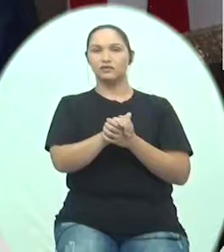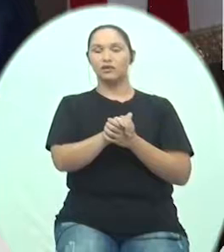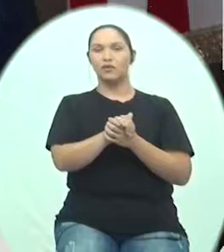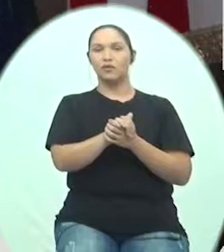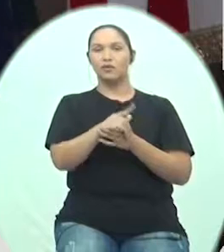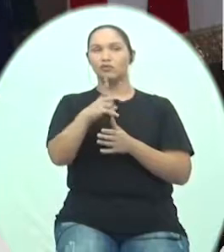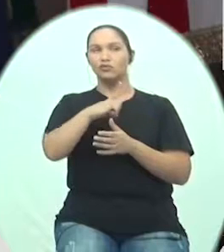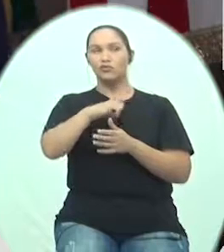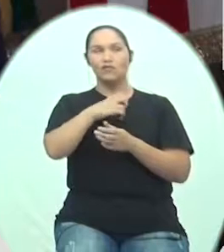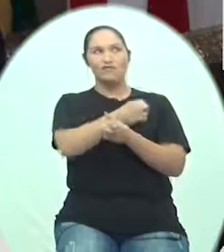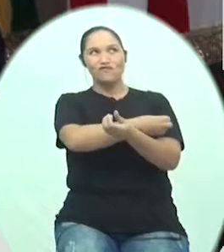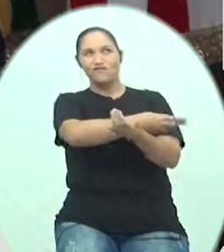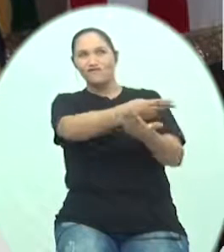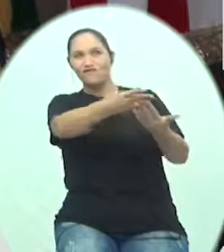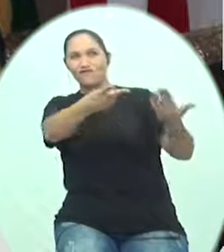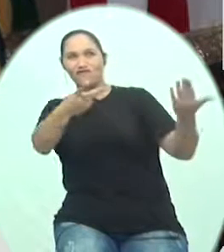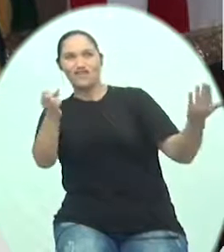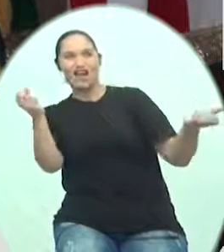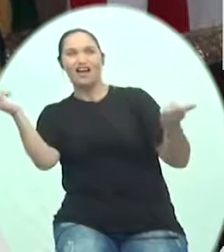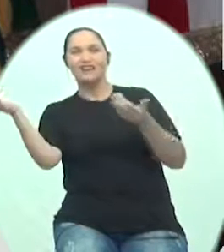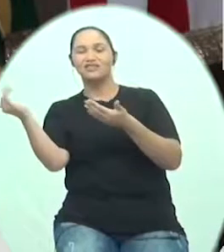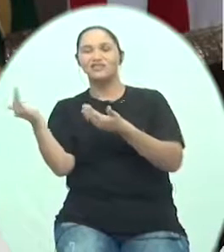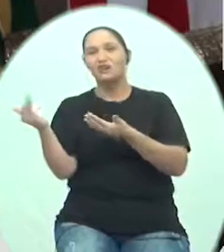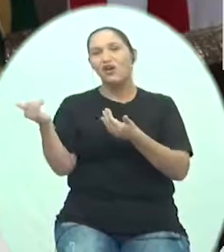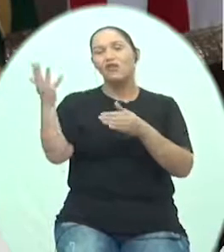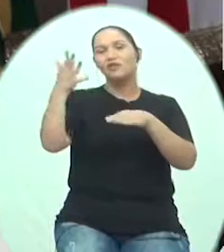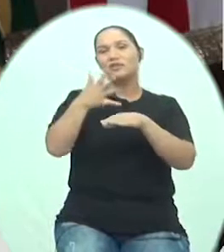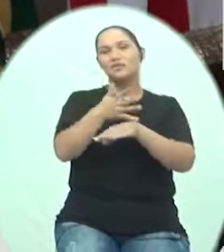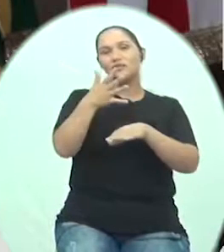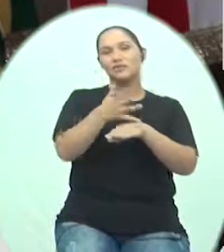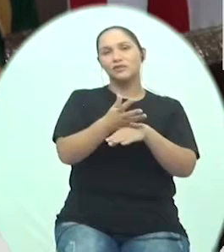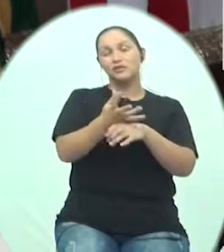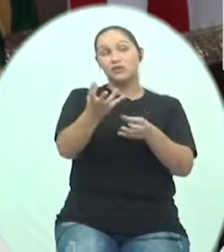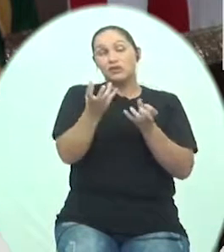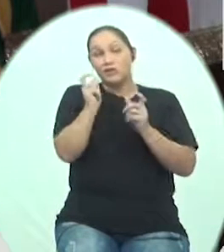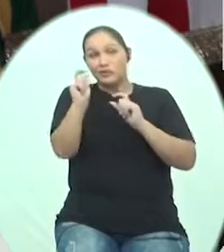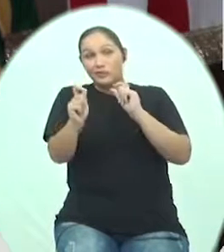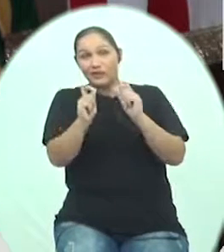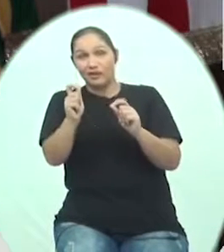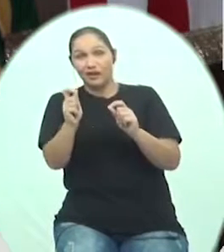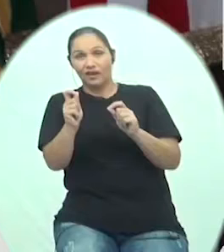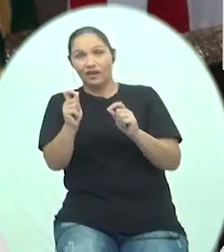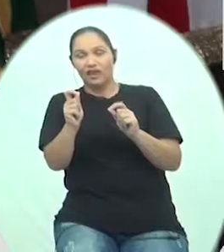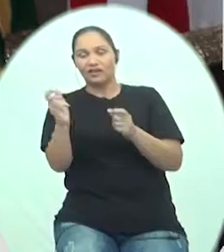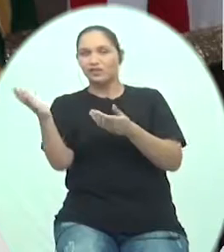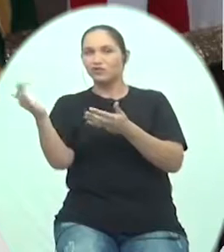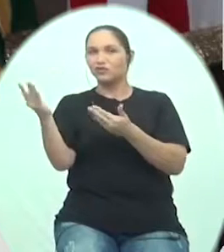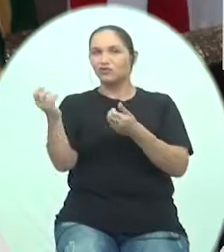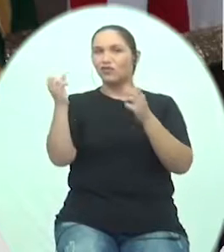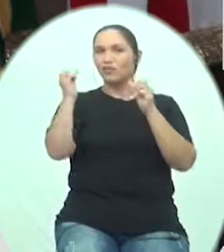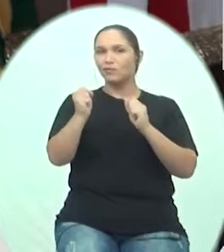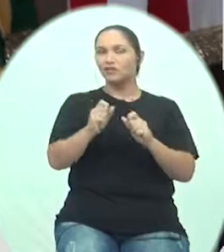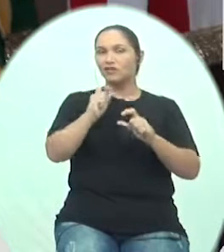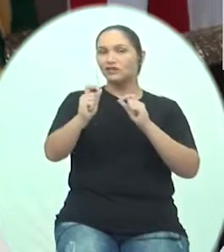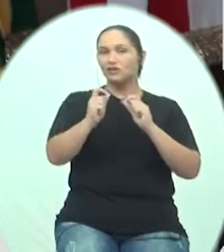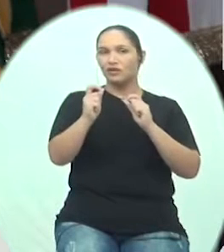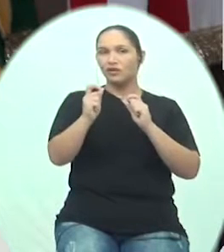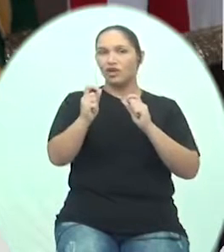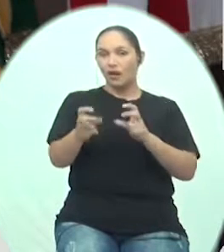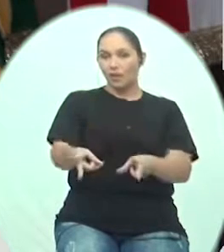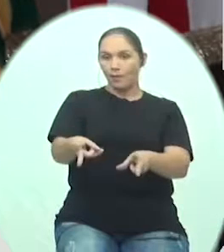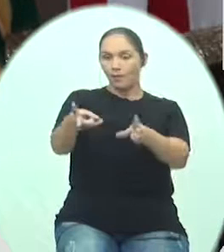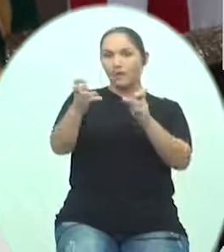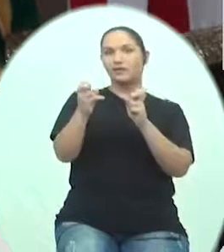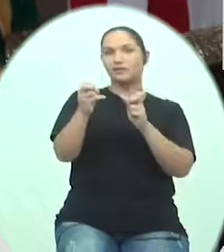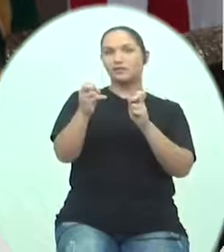e o objetivo de despertar vocações a esses jovens aqui de crisciuma